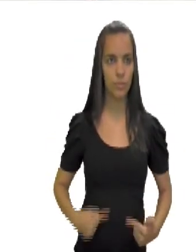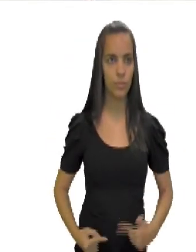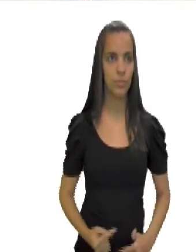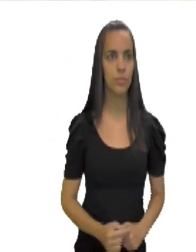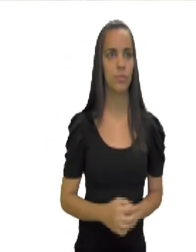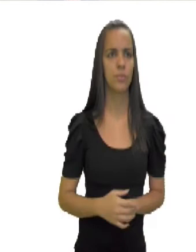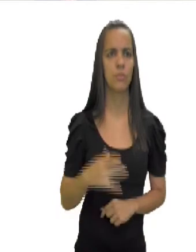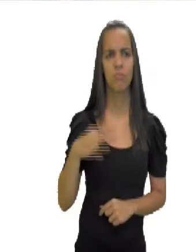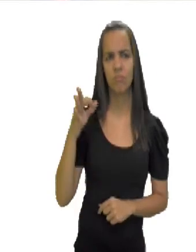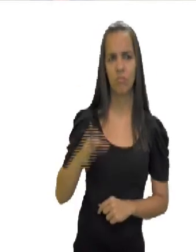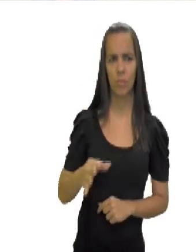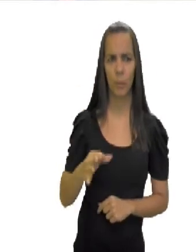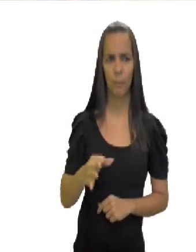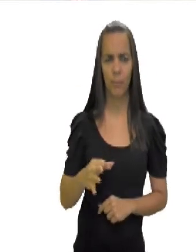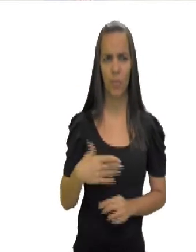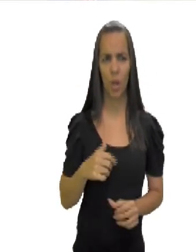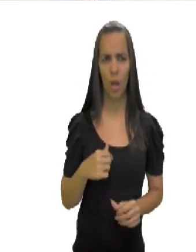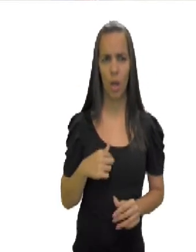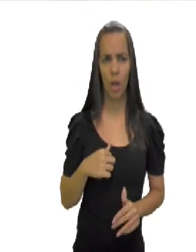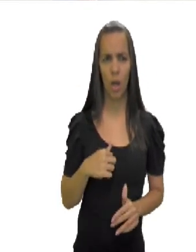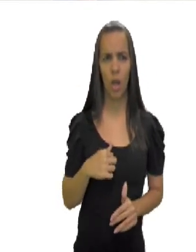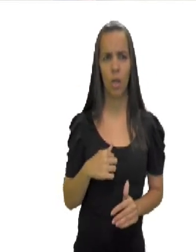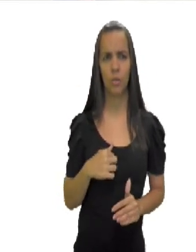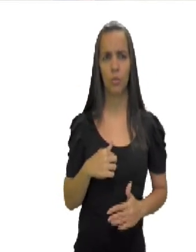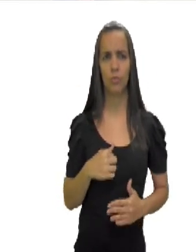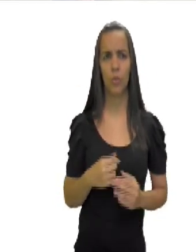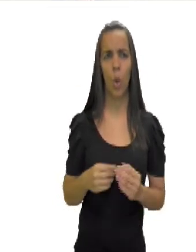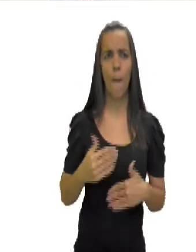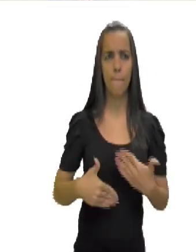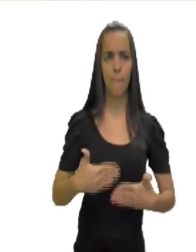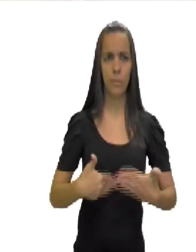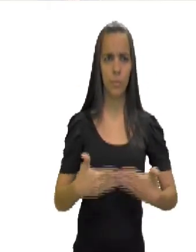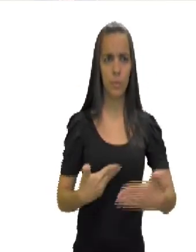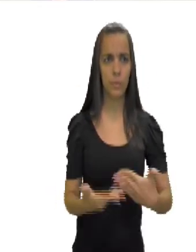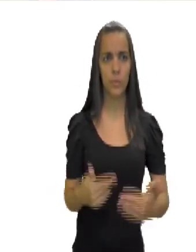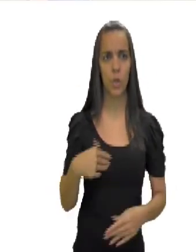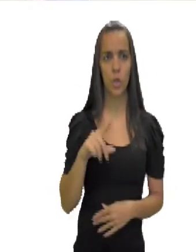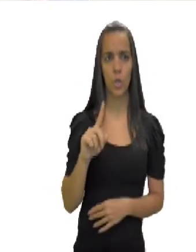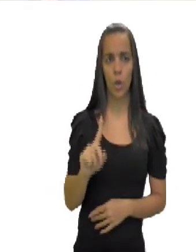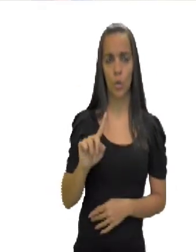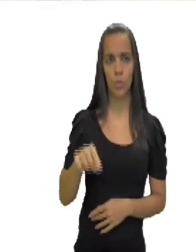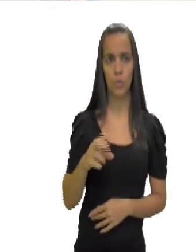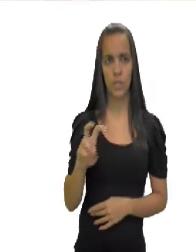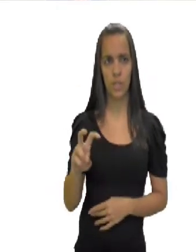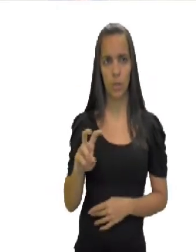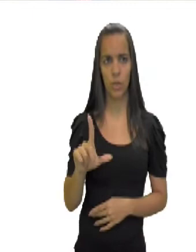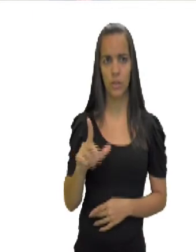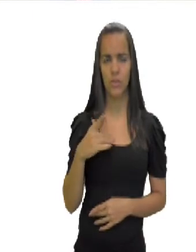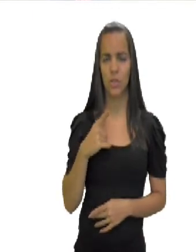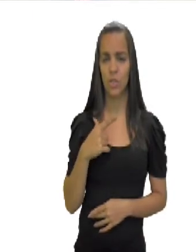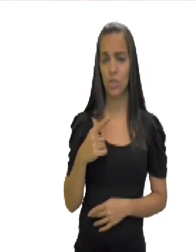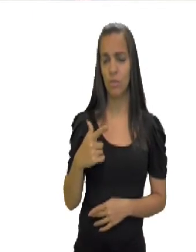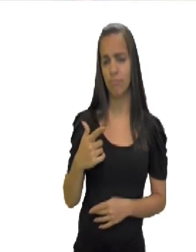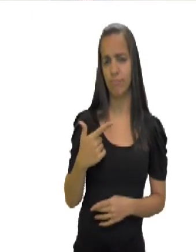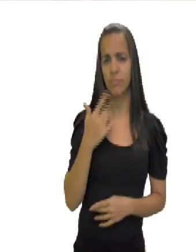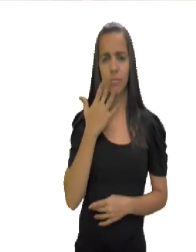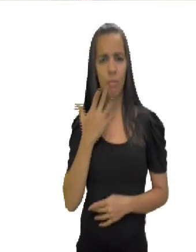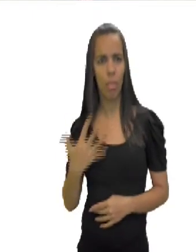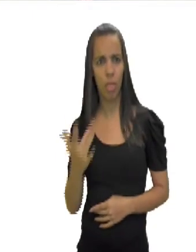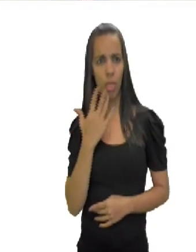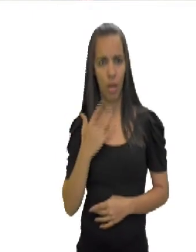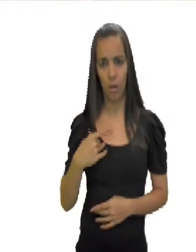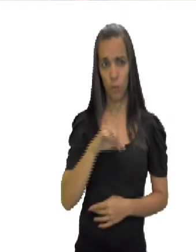É correto produzir 1,5 litro de saliva por dia, em média. Muita saliva,